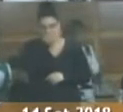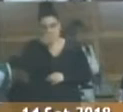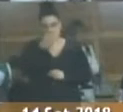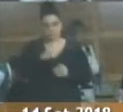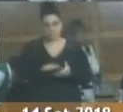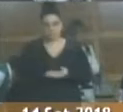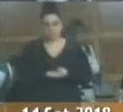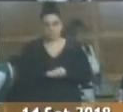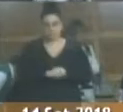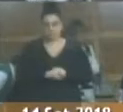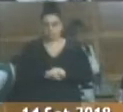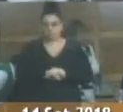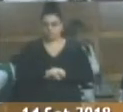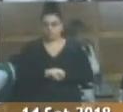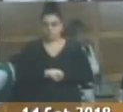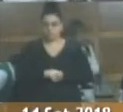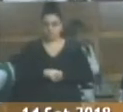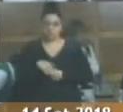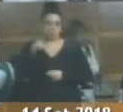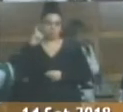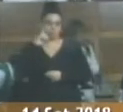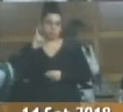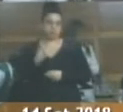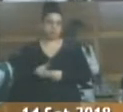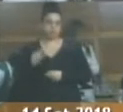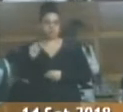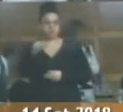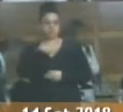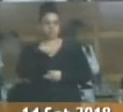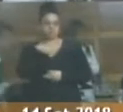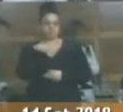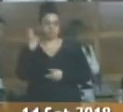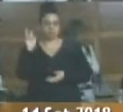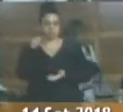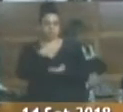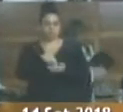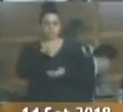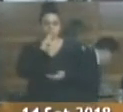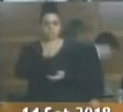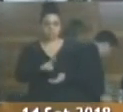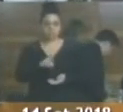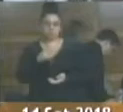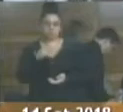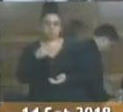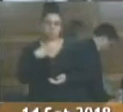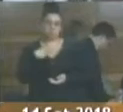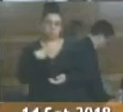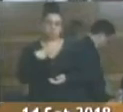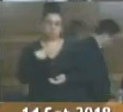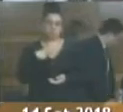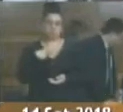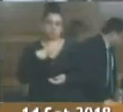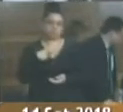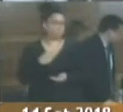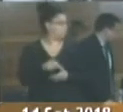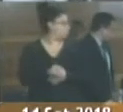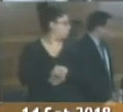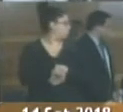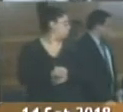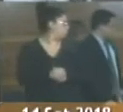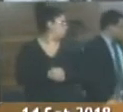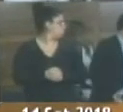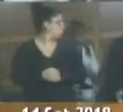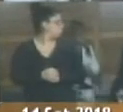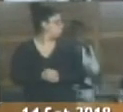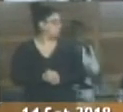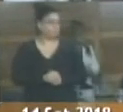Eu não sei quem estaria aqui para poder dar resposta sobre isso, sobre energia.